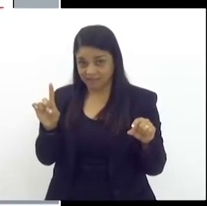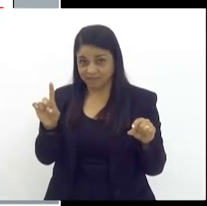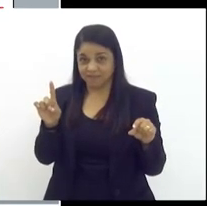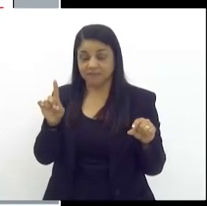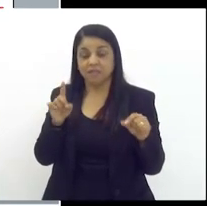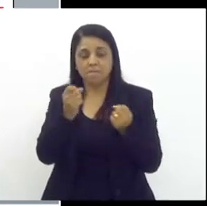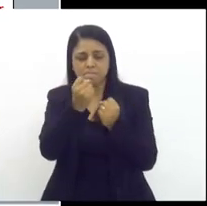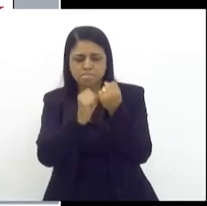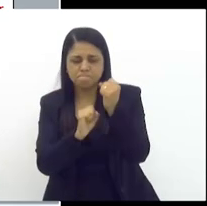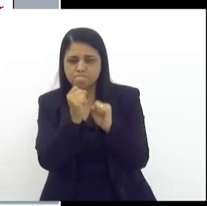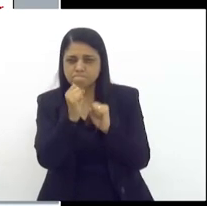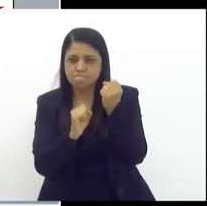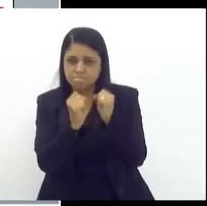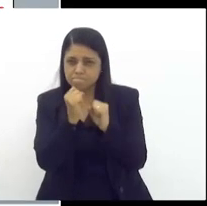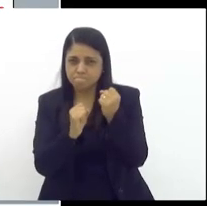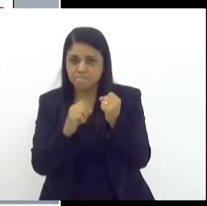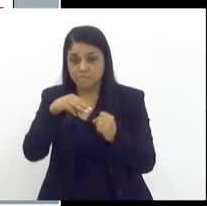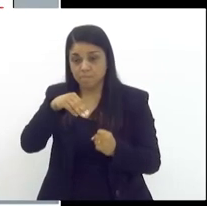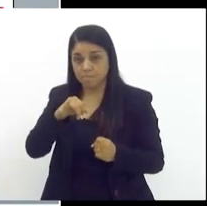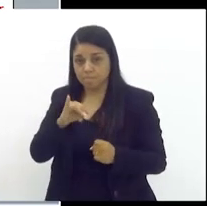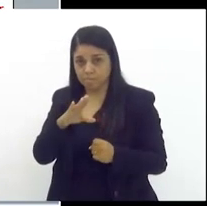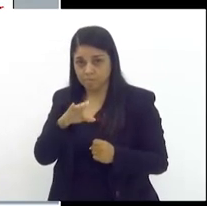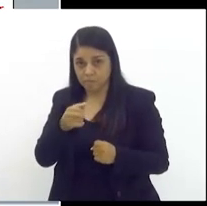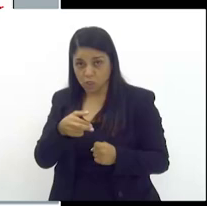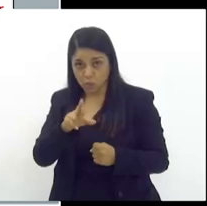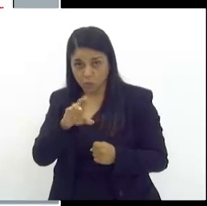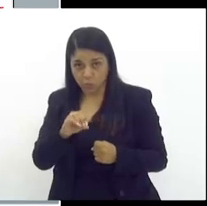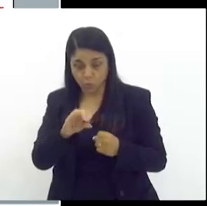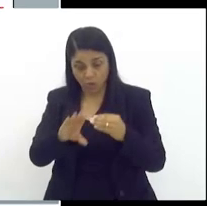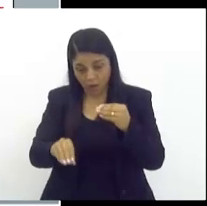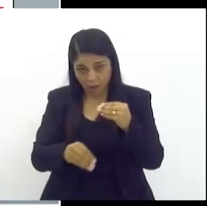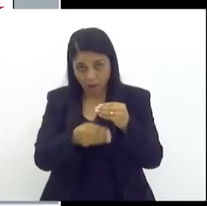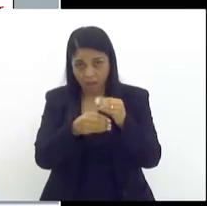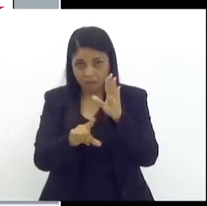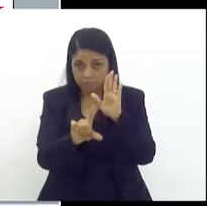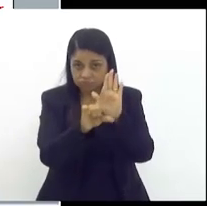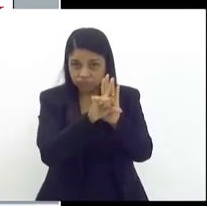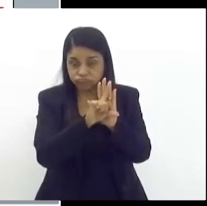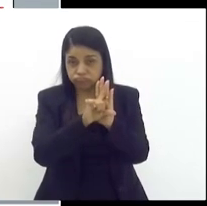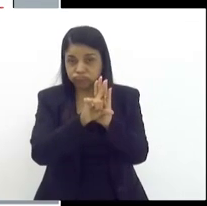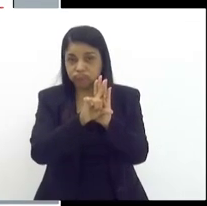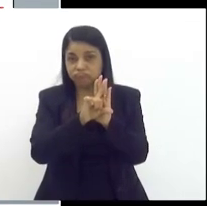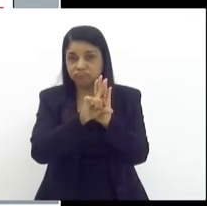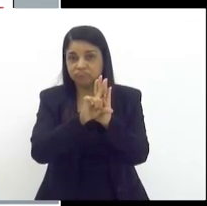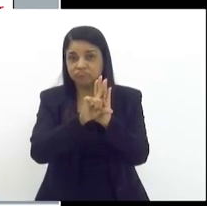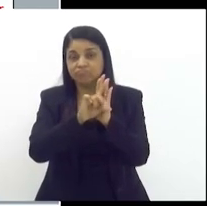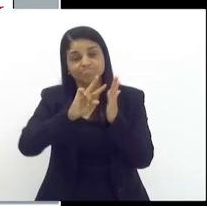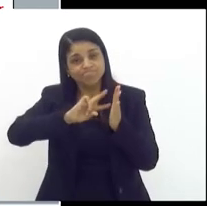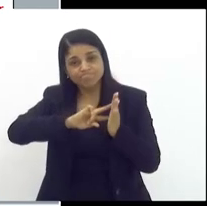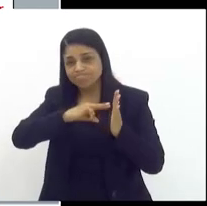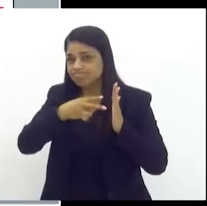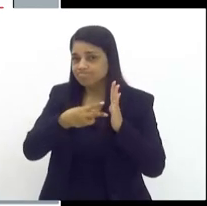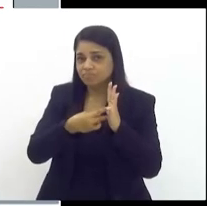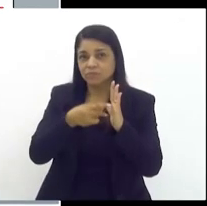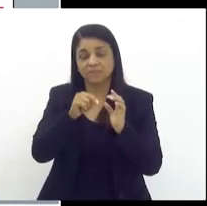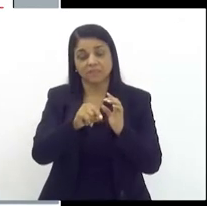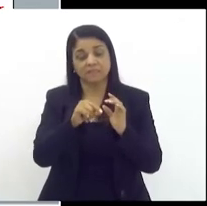microempresas que por lei complementar tem a definição de tratamento diferencial